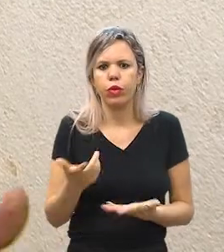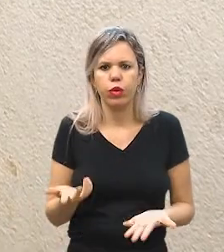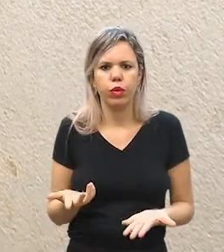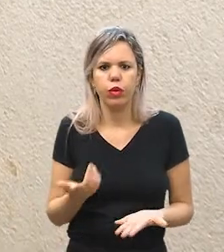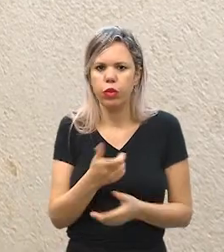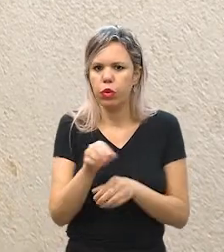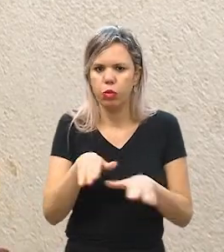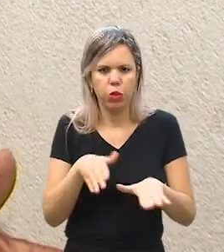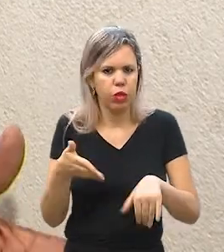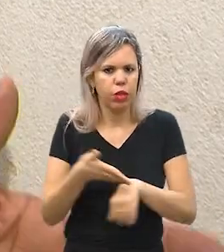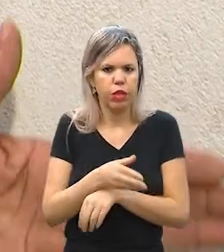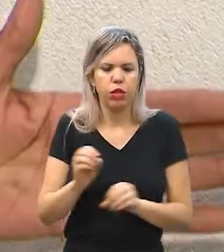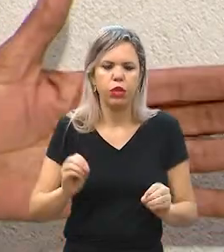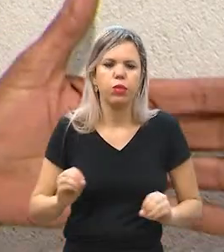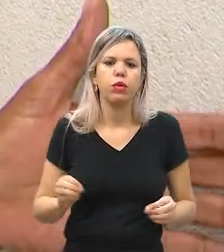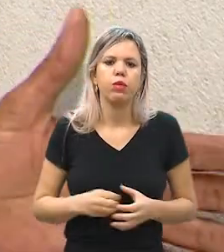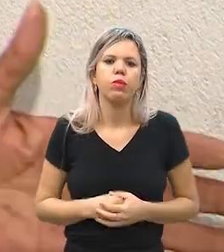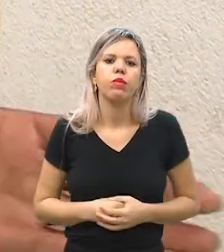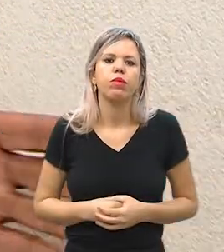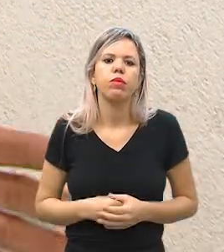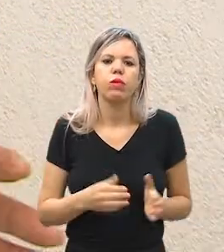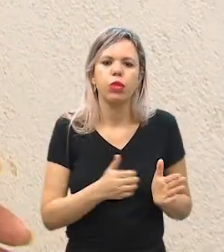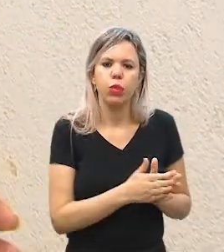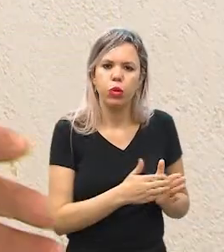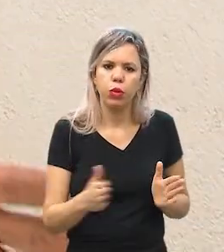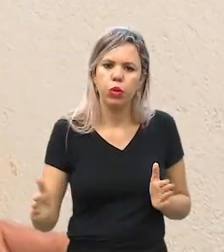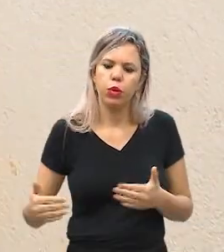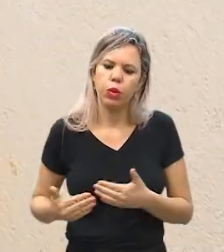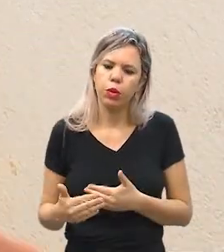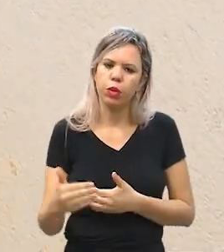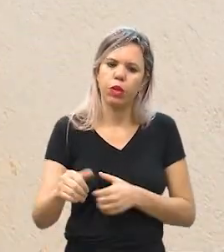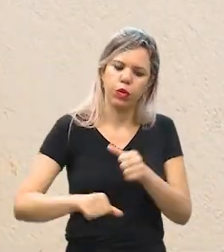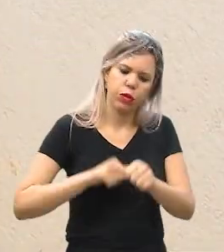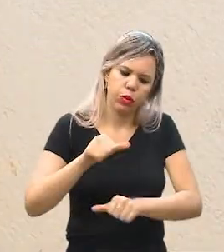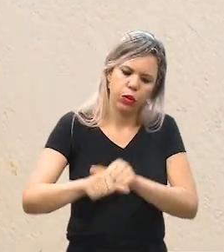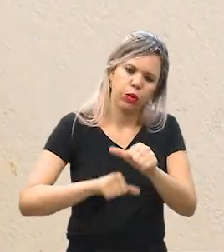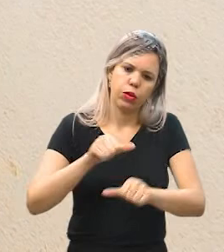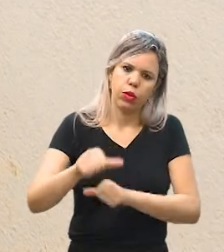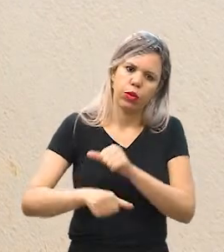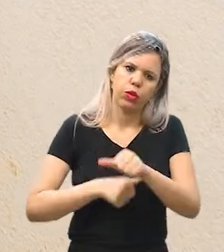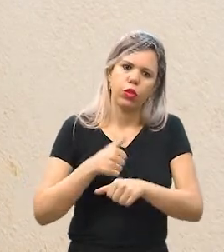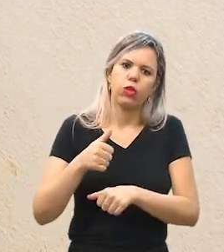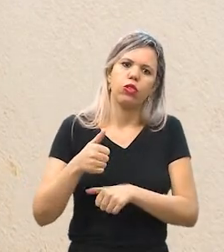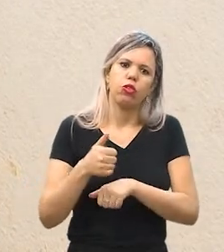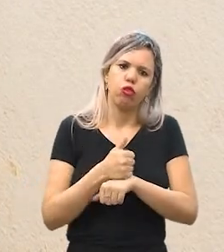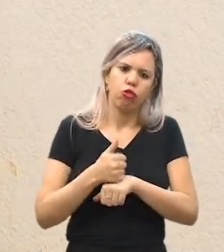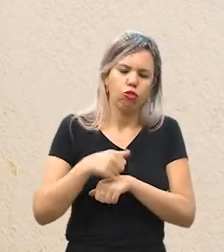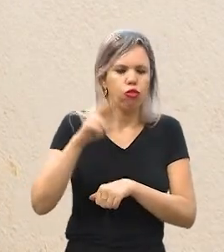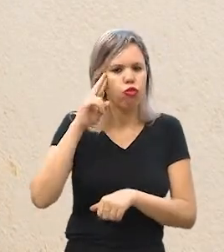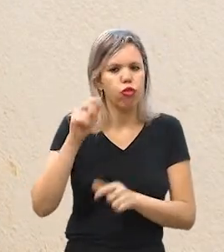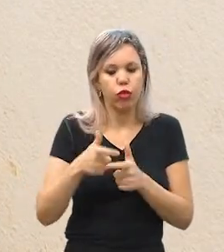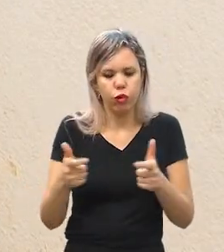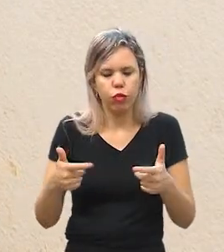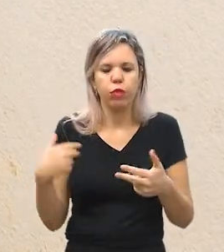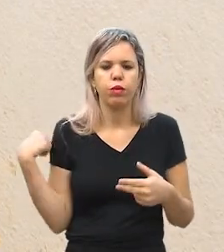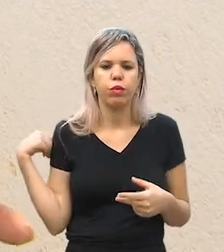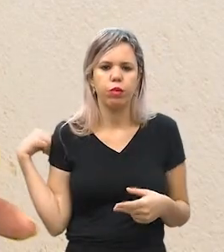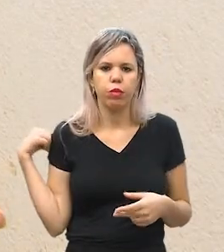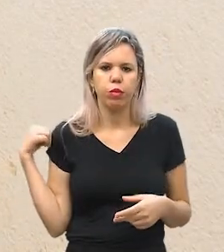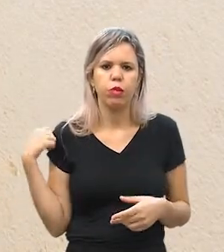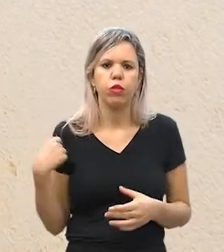movimento nenhum, né? Aí ao longo do processo isso foi mudando, que cada direção muda um pouco, amplia e tal.